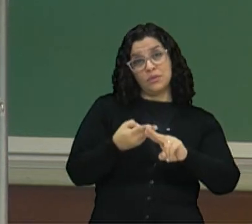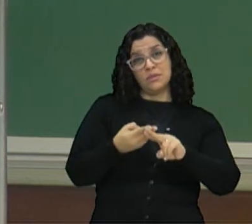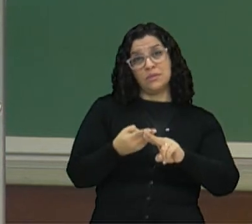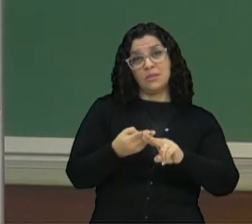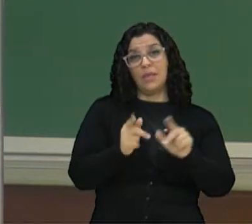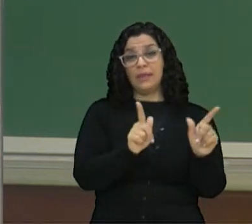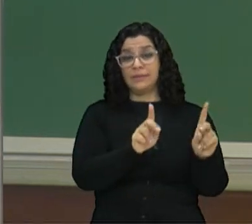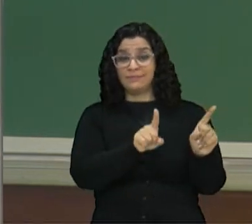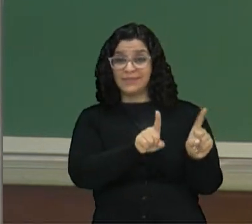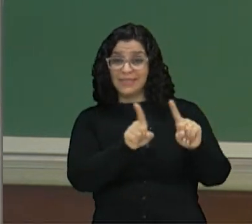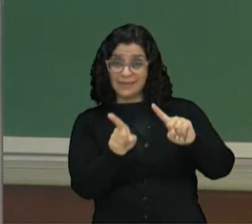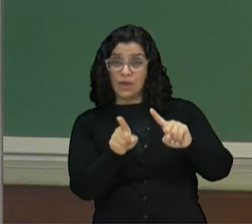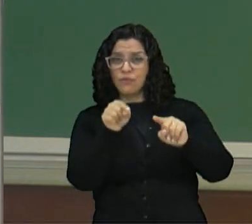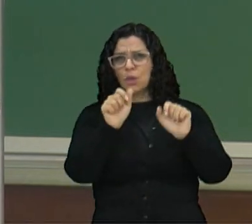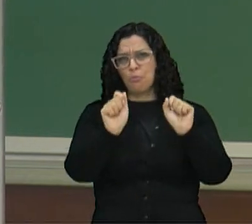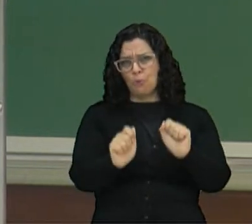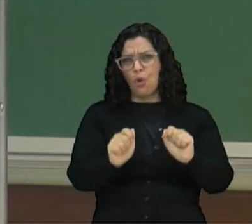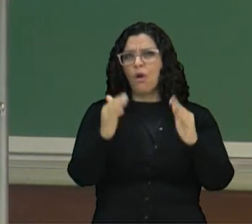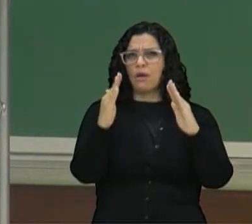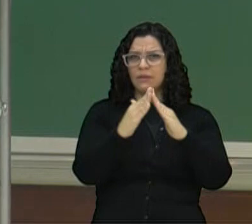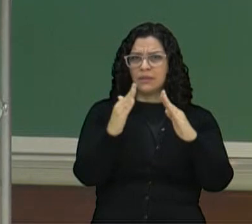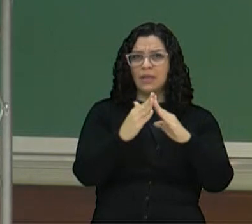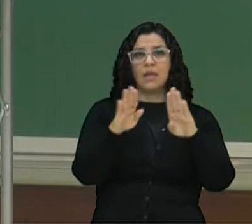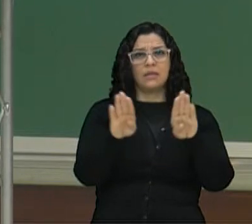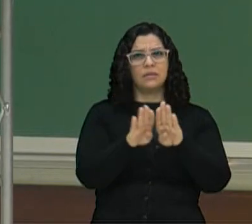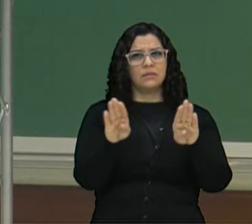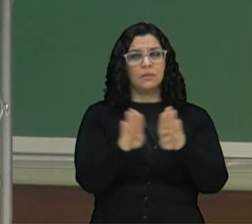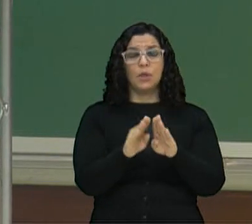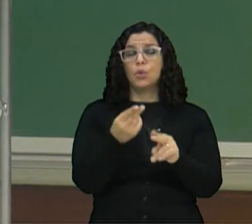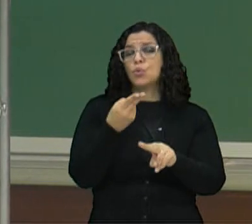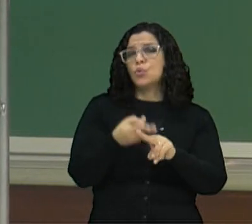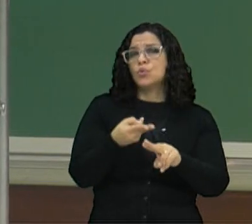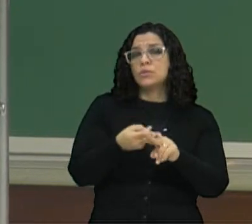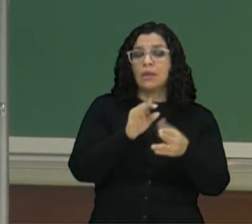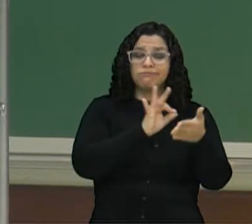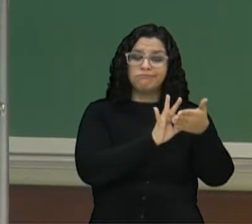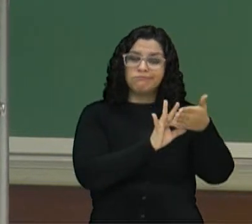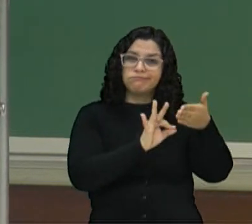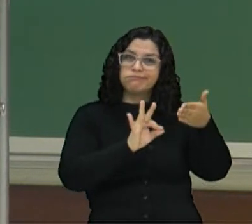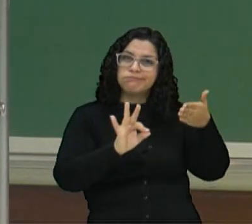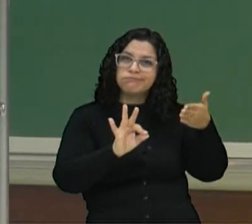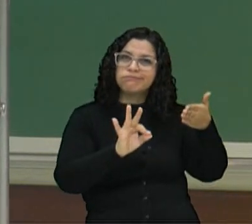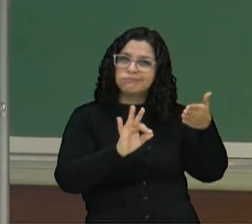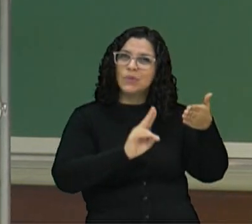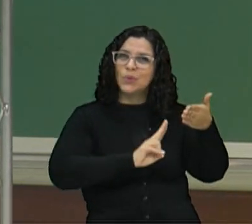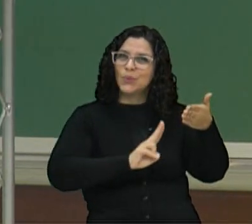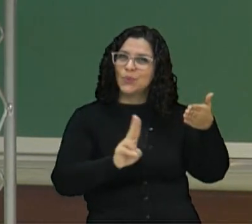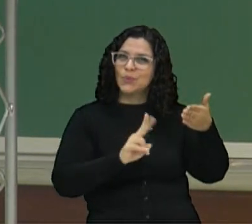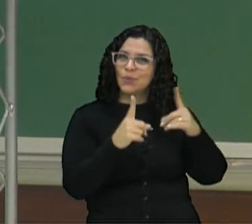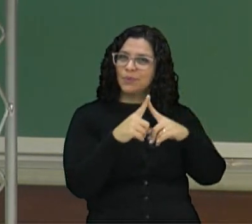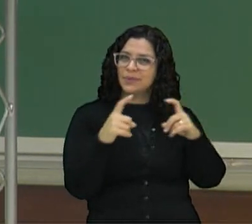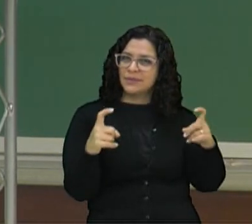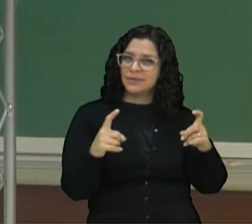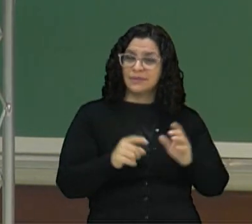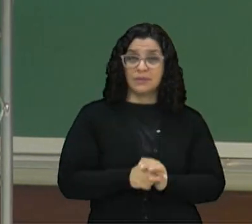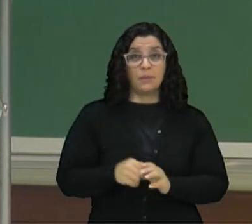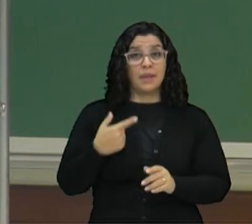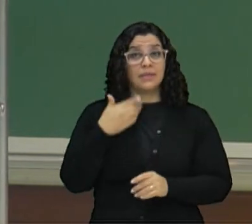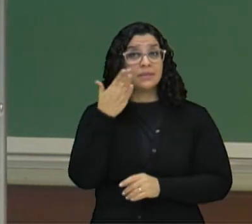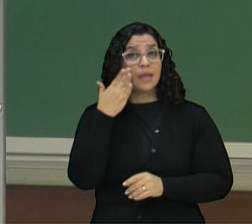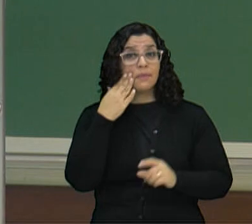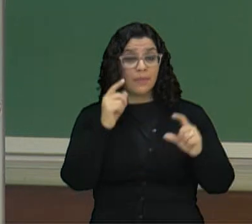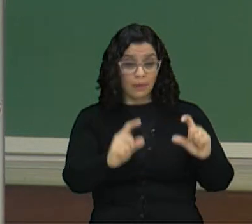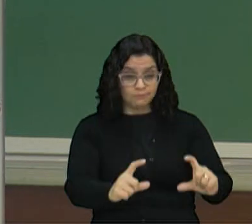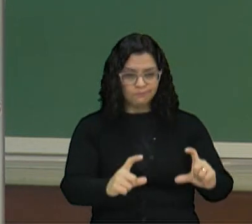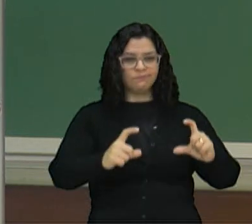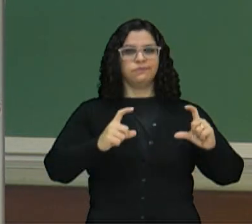em itálico, mas você aí na sua casa provavelmente sublinhou este nome científico para